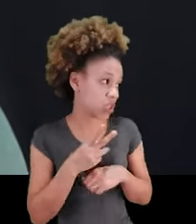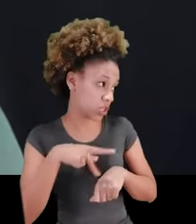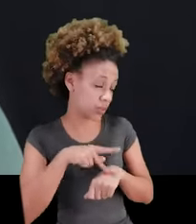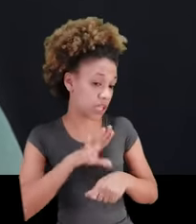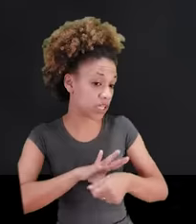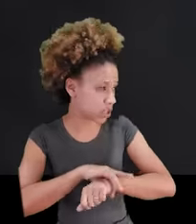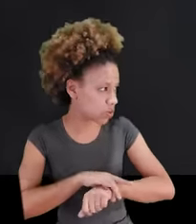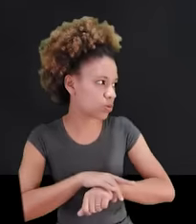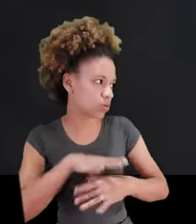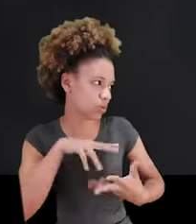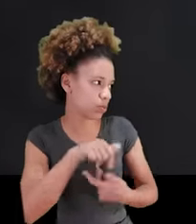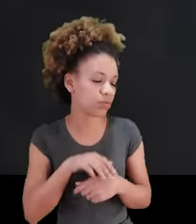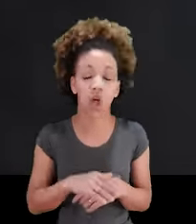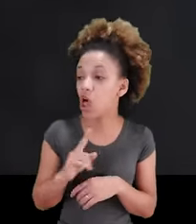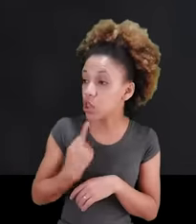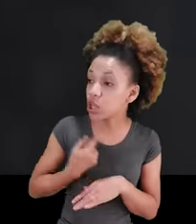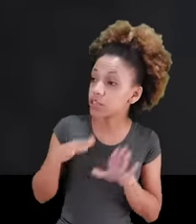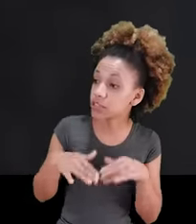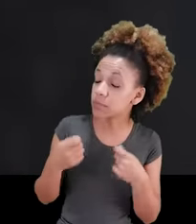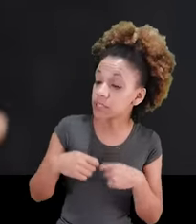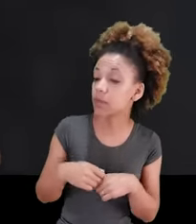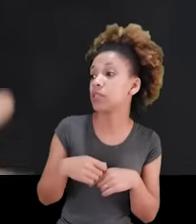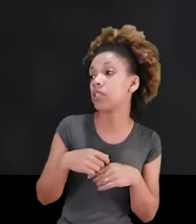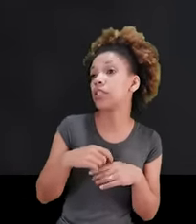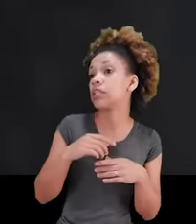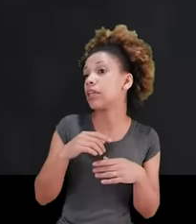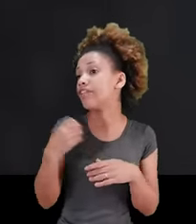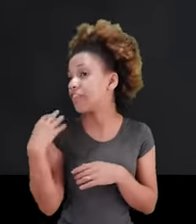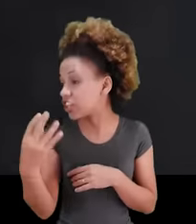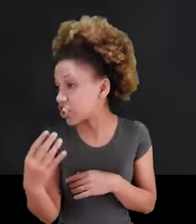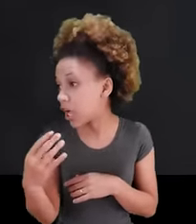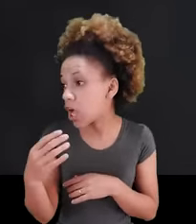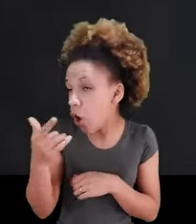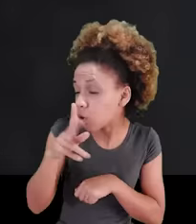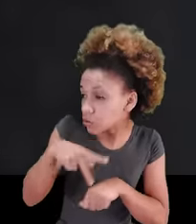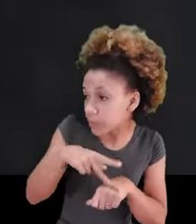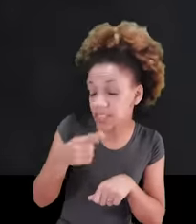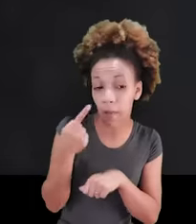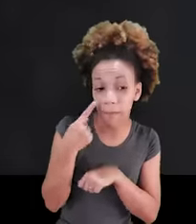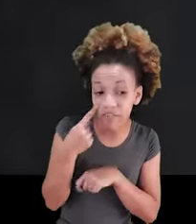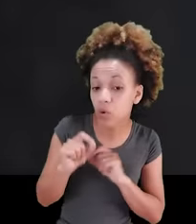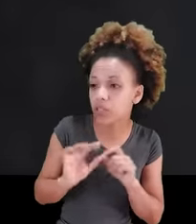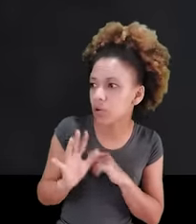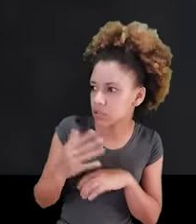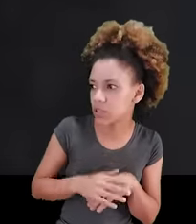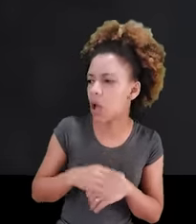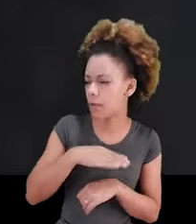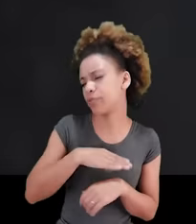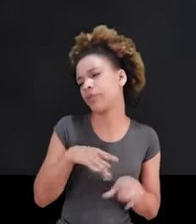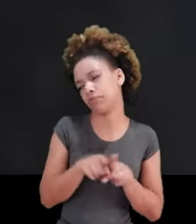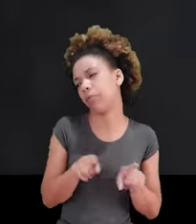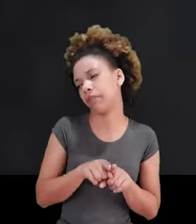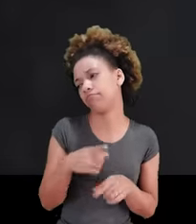mais seguro do mundo, não é? Nós às vezes não vemos, nós às vezes temos que ir lá para fora para ver aquilo que... Sim. Temos que nos valorizar vendo... O português também tem muito